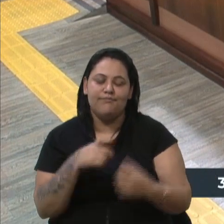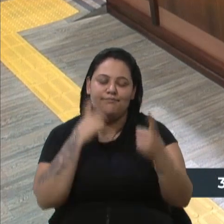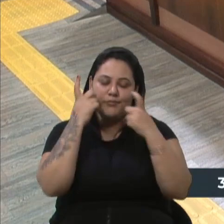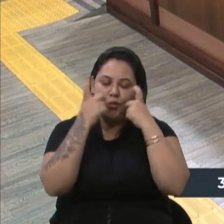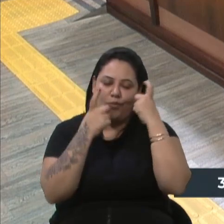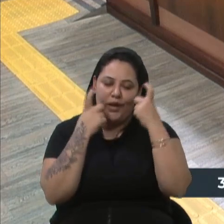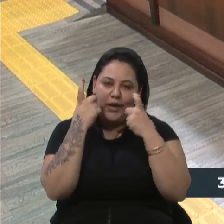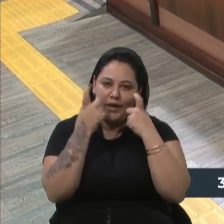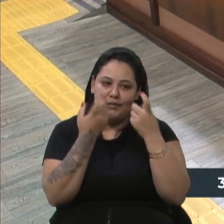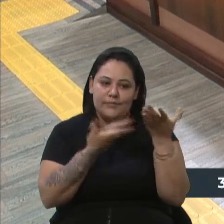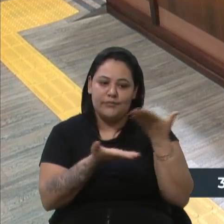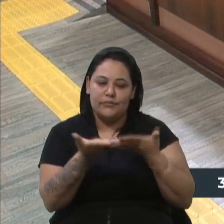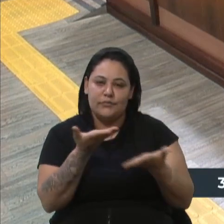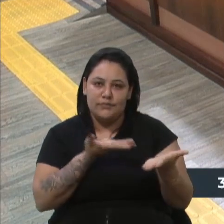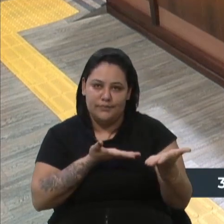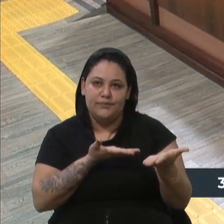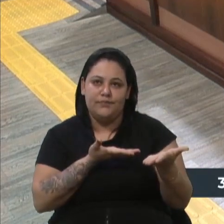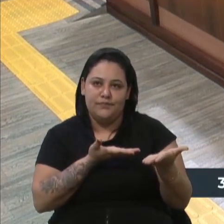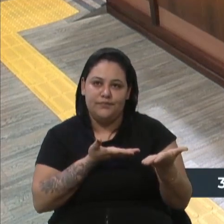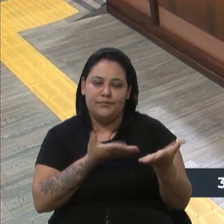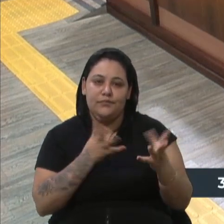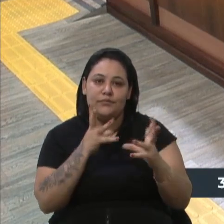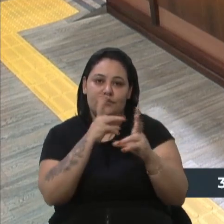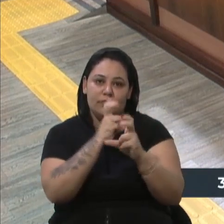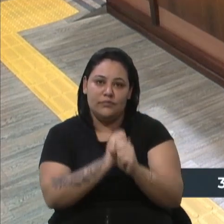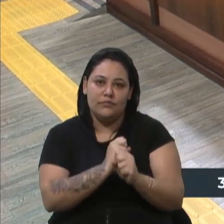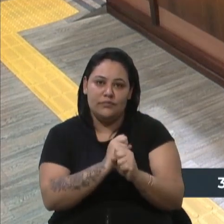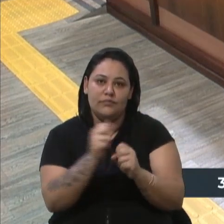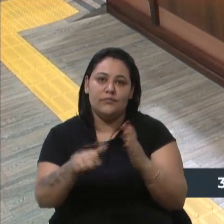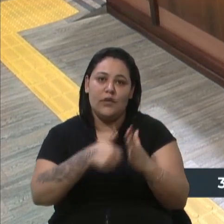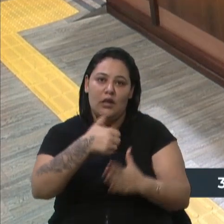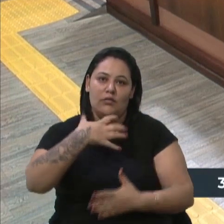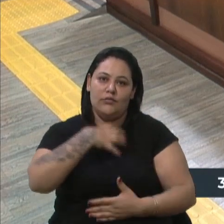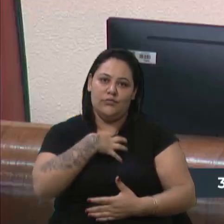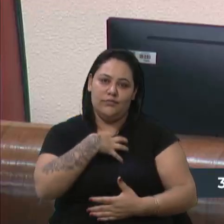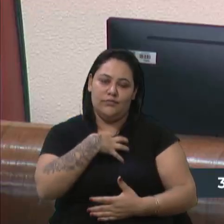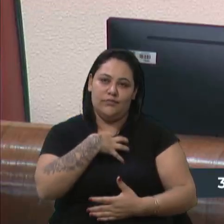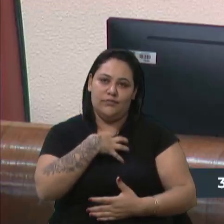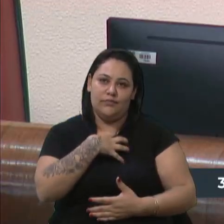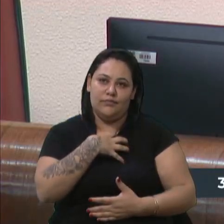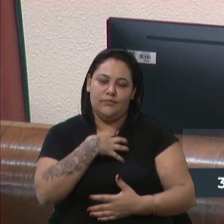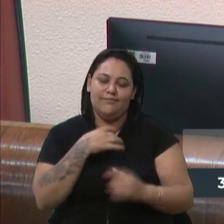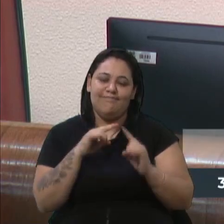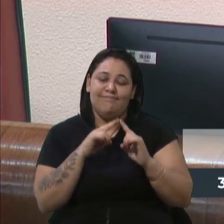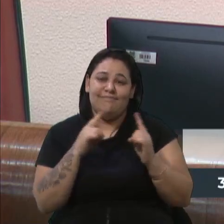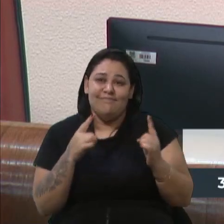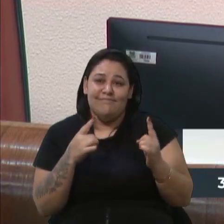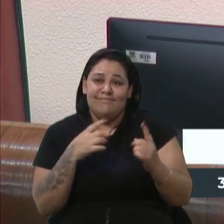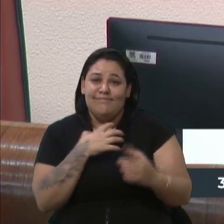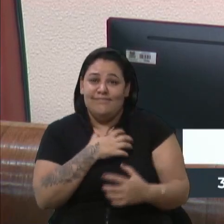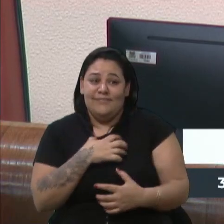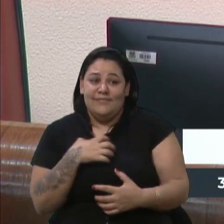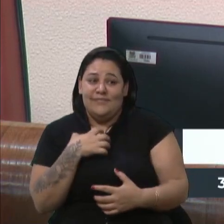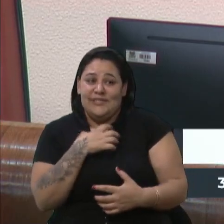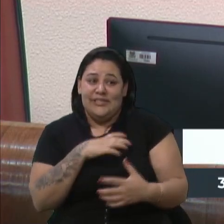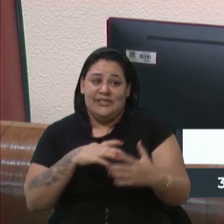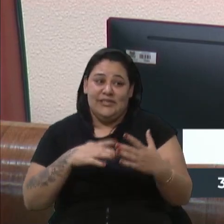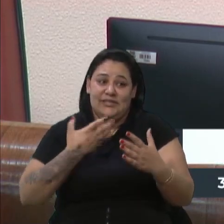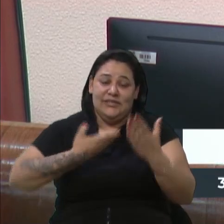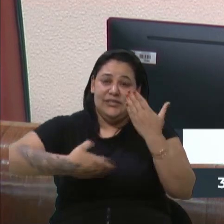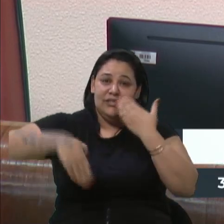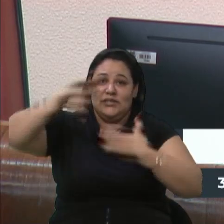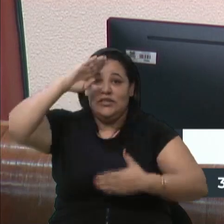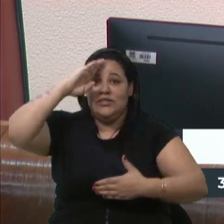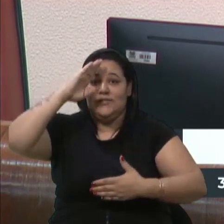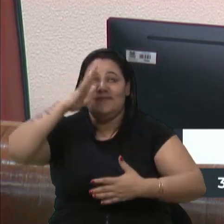em atender os animais da melhor forma. Mas é indignante a